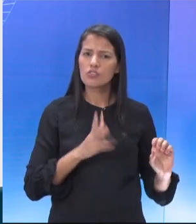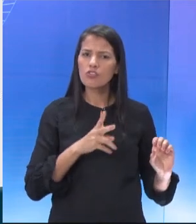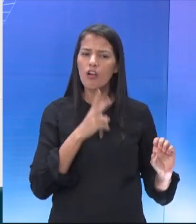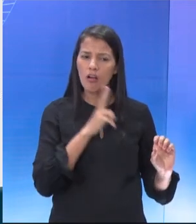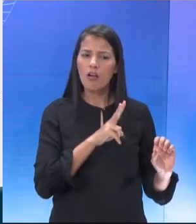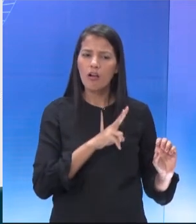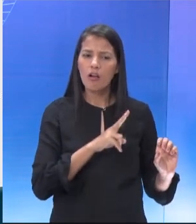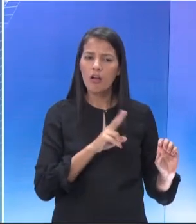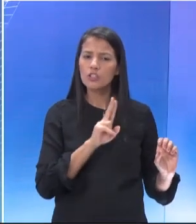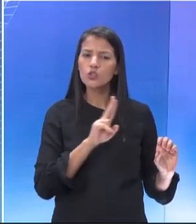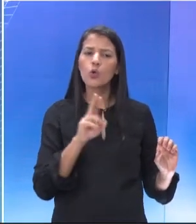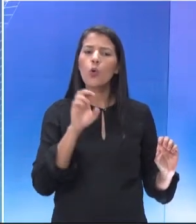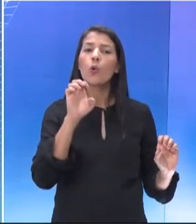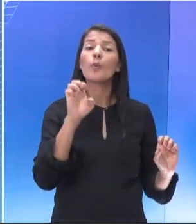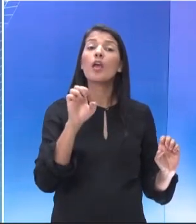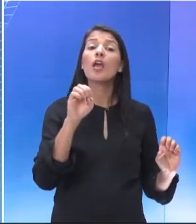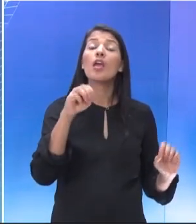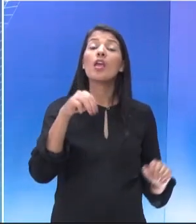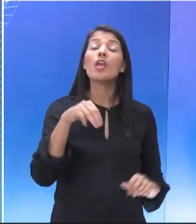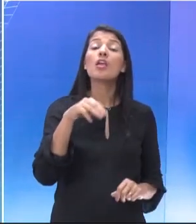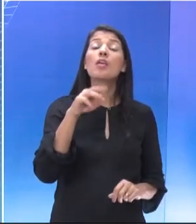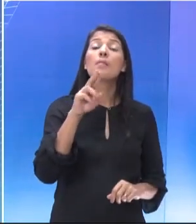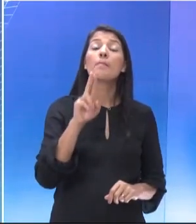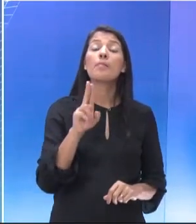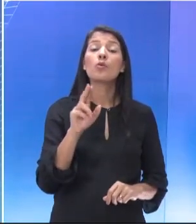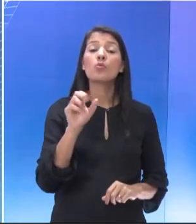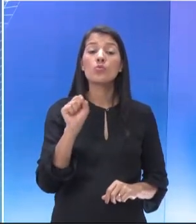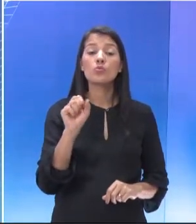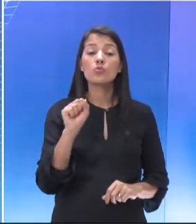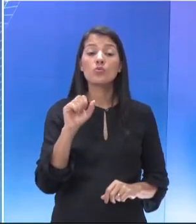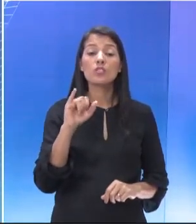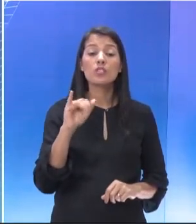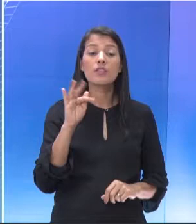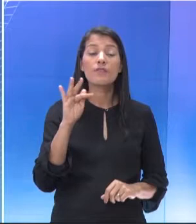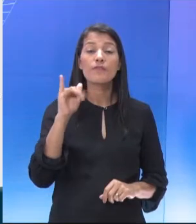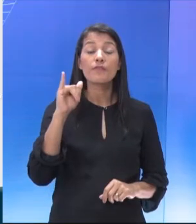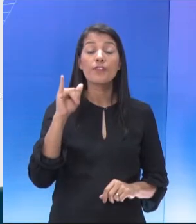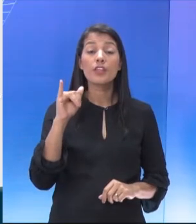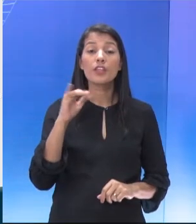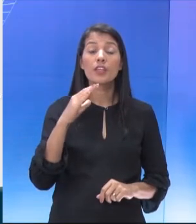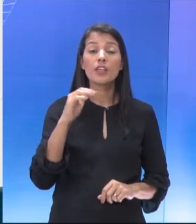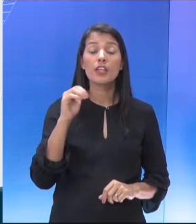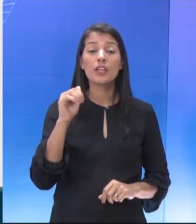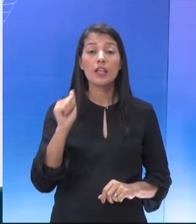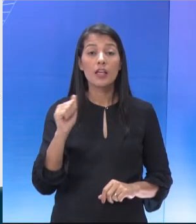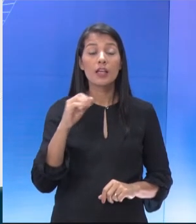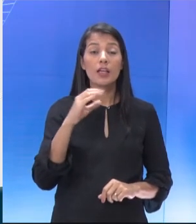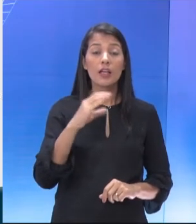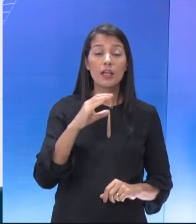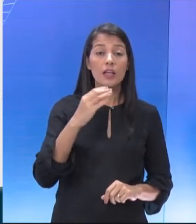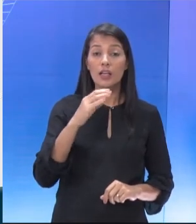em moléculas menores, quem é que faz isso? Então vamos aqui, alternativa A.